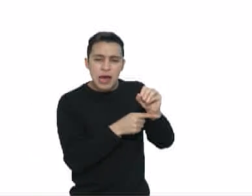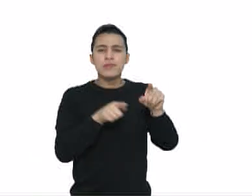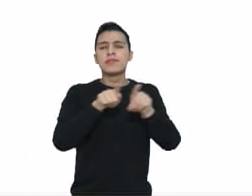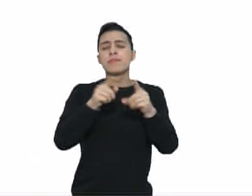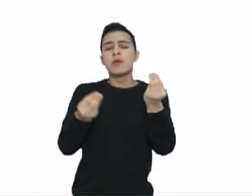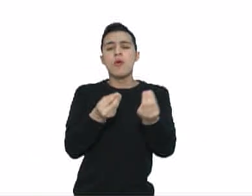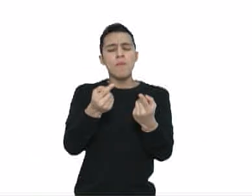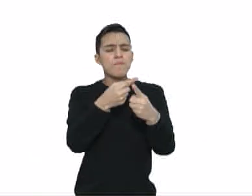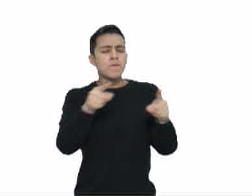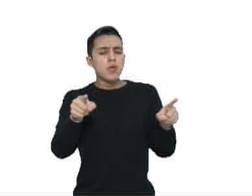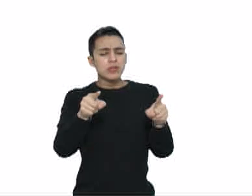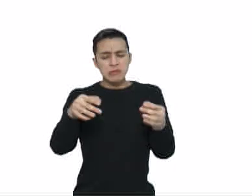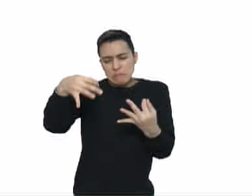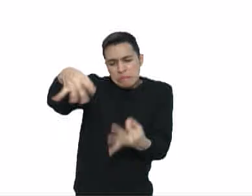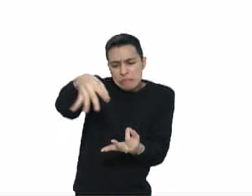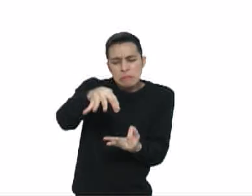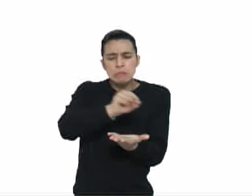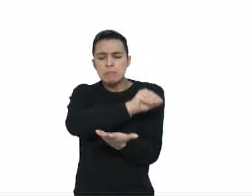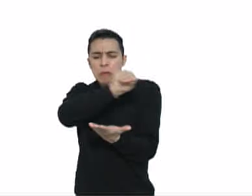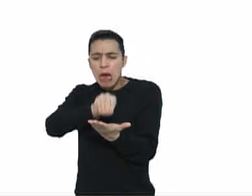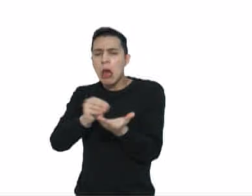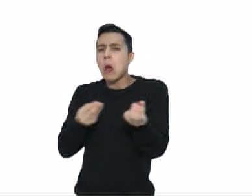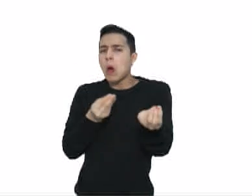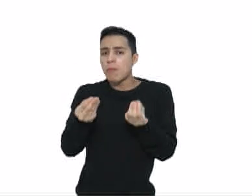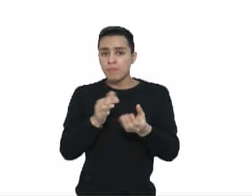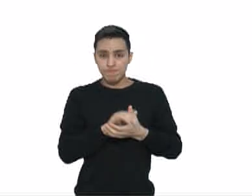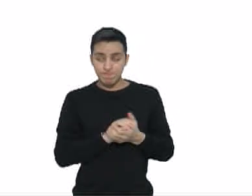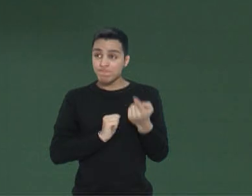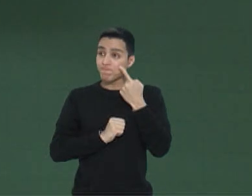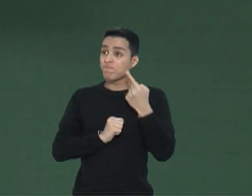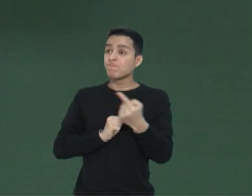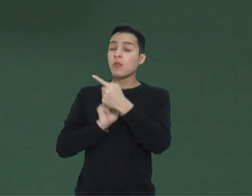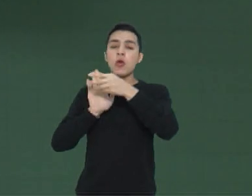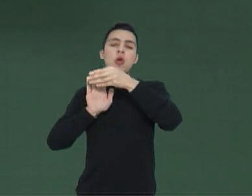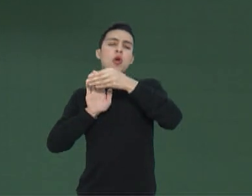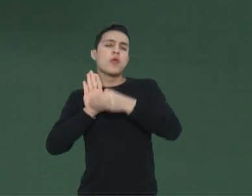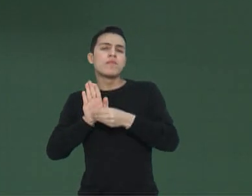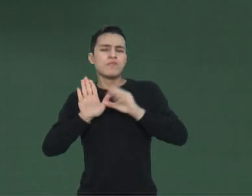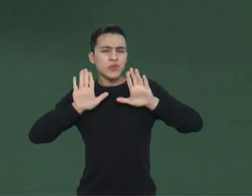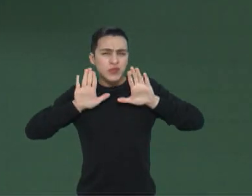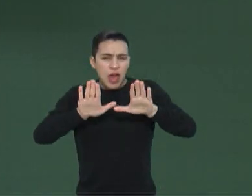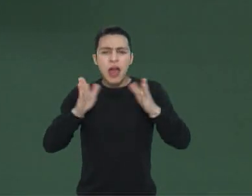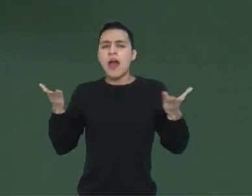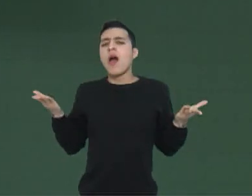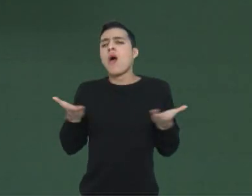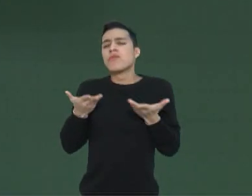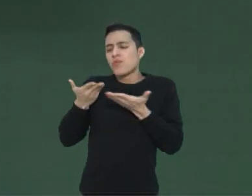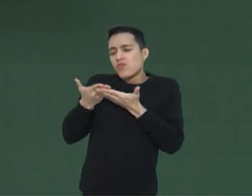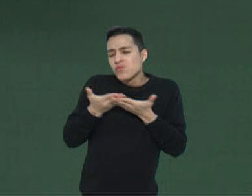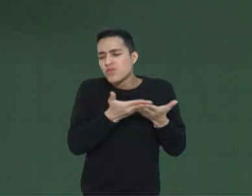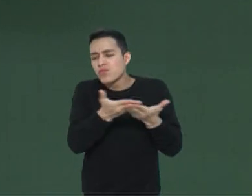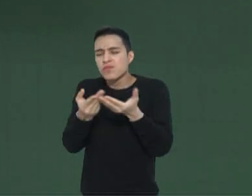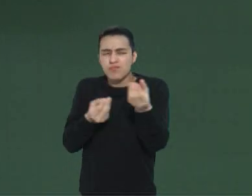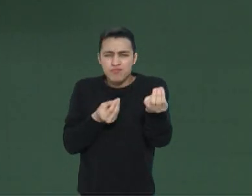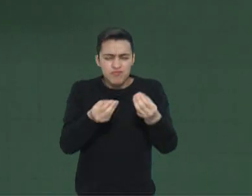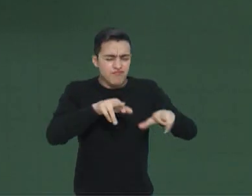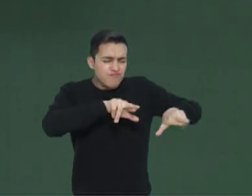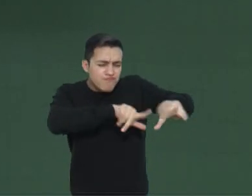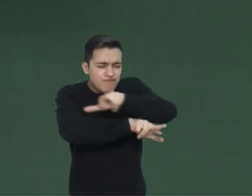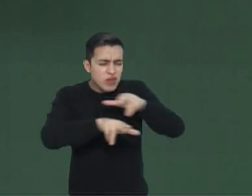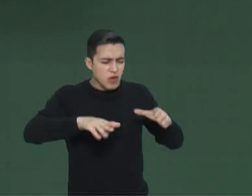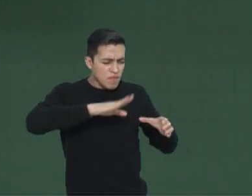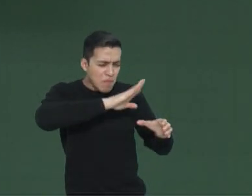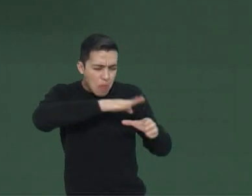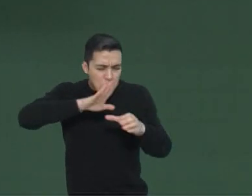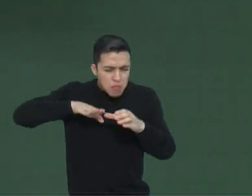musical. Para falar um pouco sobre esse conteúdo, nós vamos estudar como que os diferentes instrumentos de